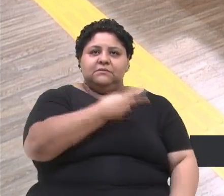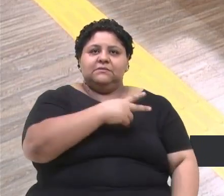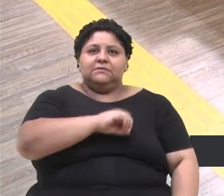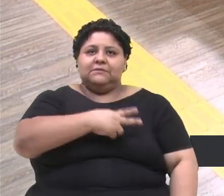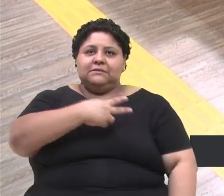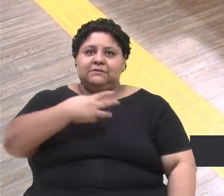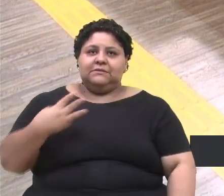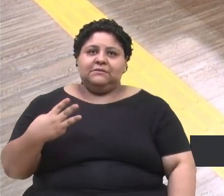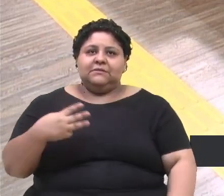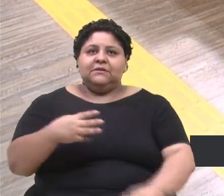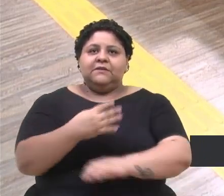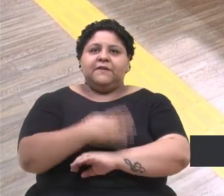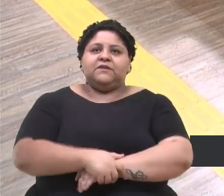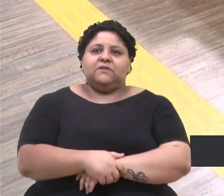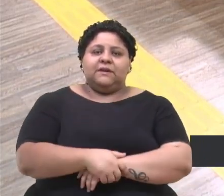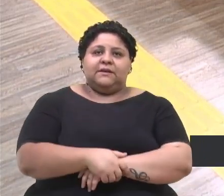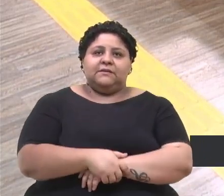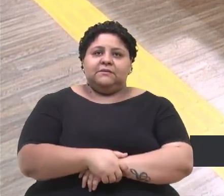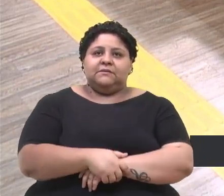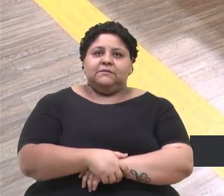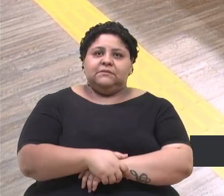2024.